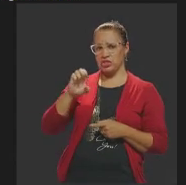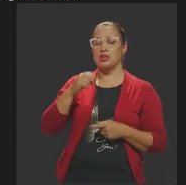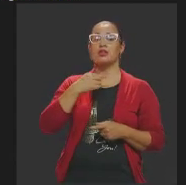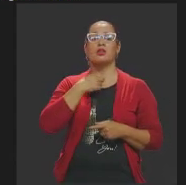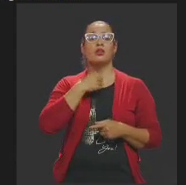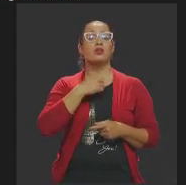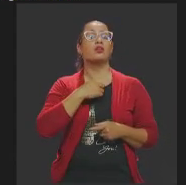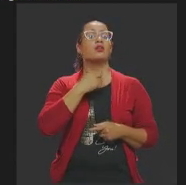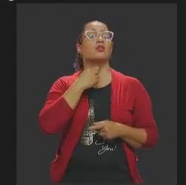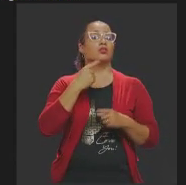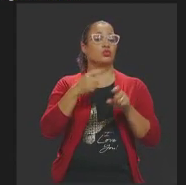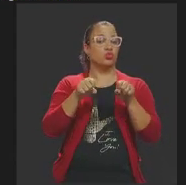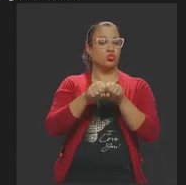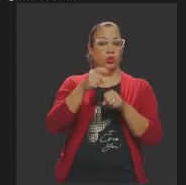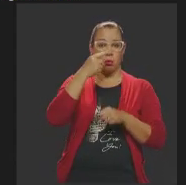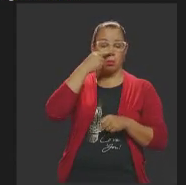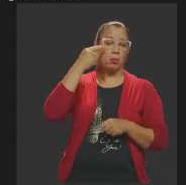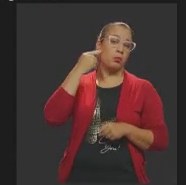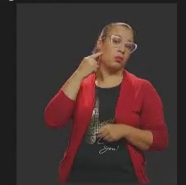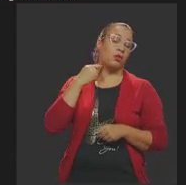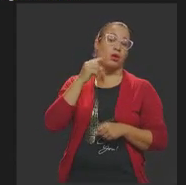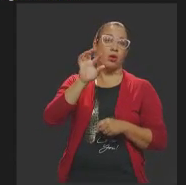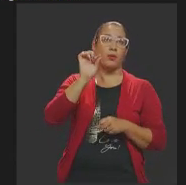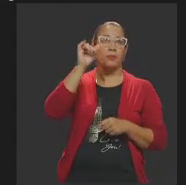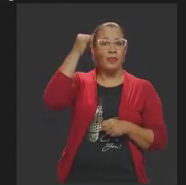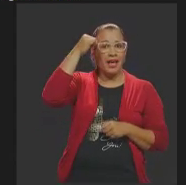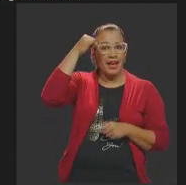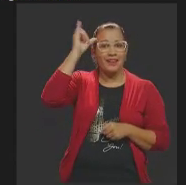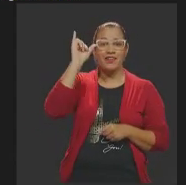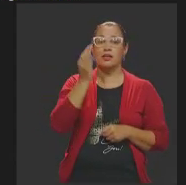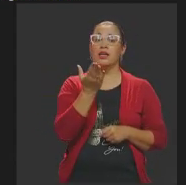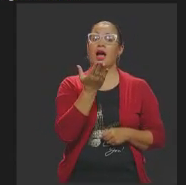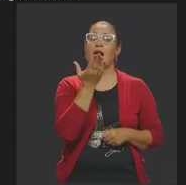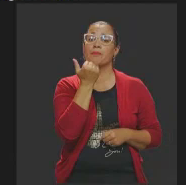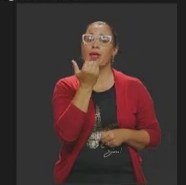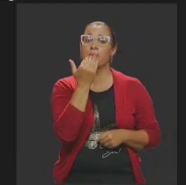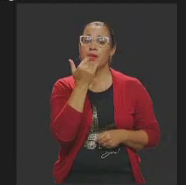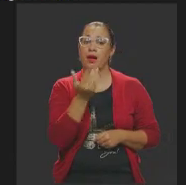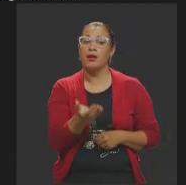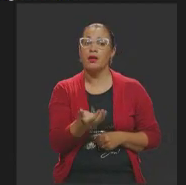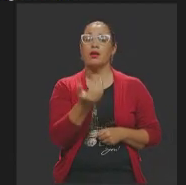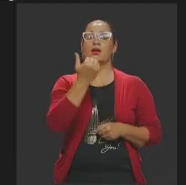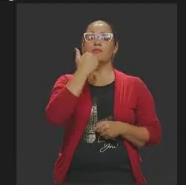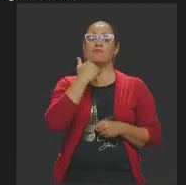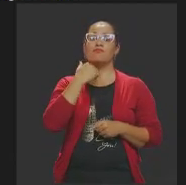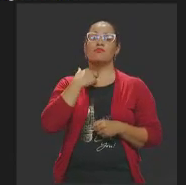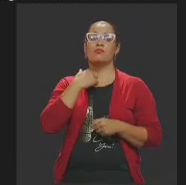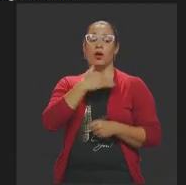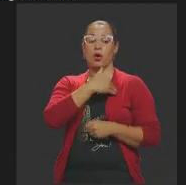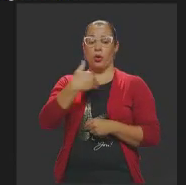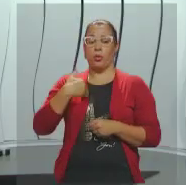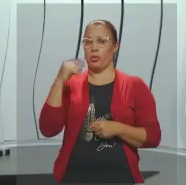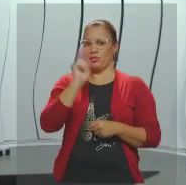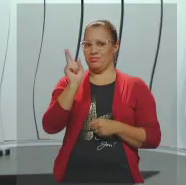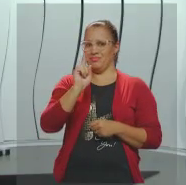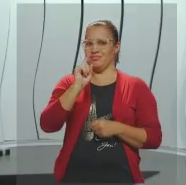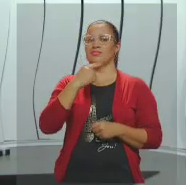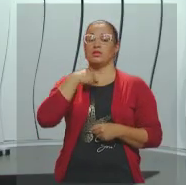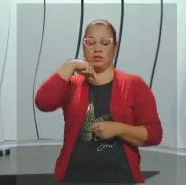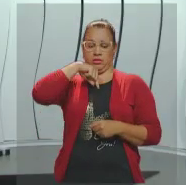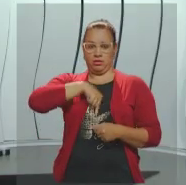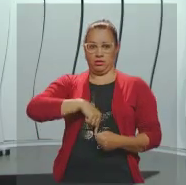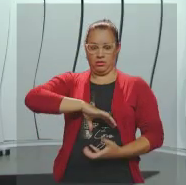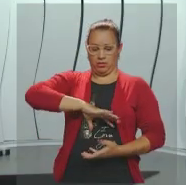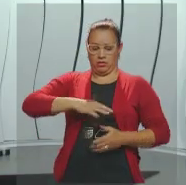direção à faringe e evita que o alimento entre no sistema respiratório. Nós temos que pensar o